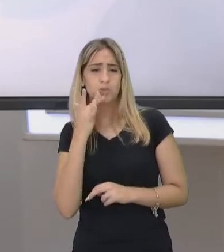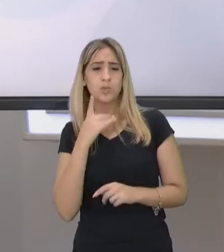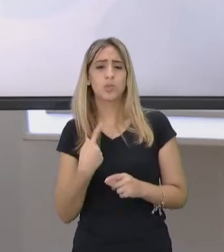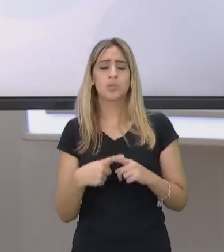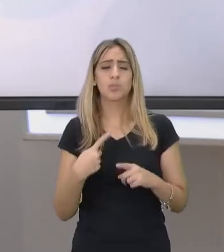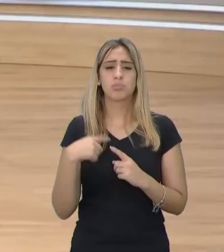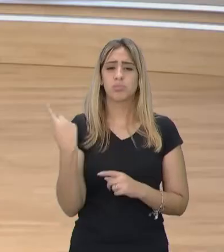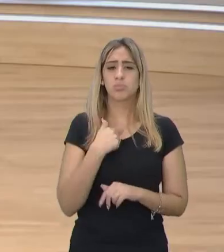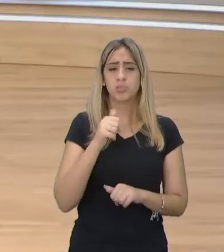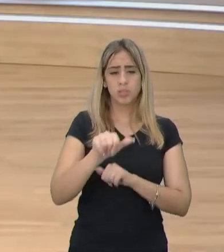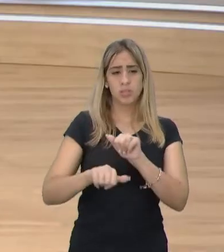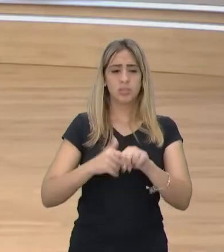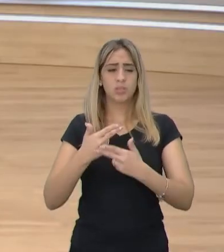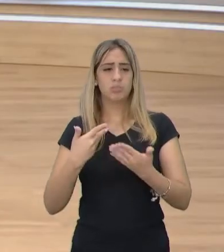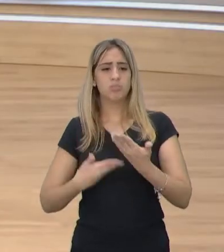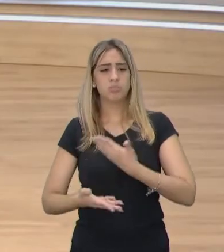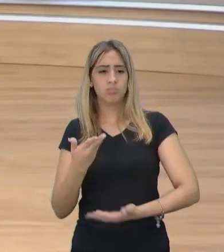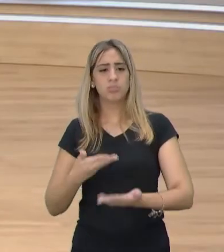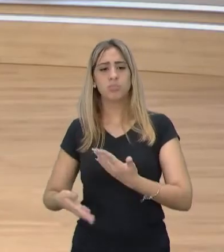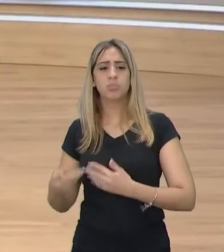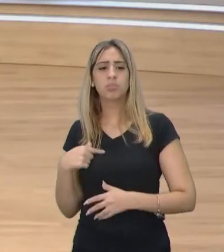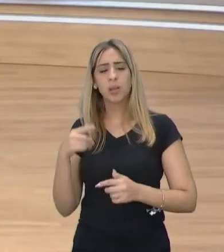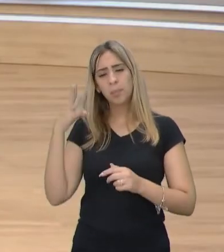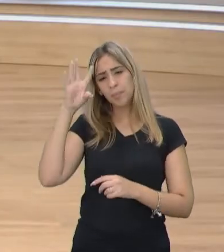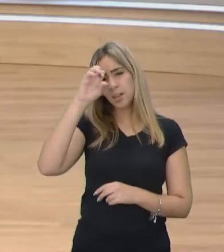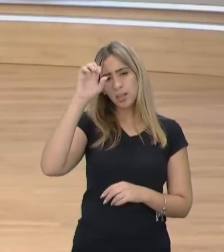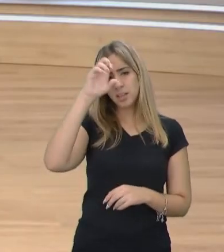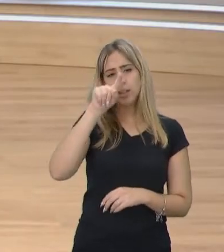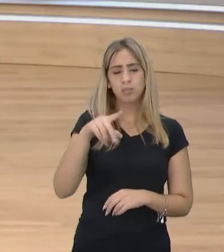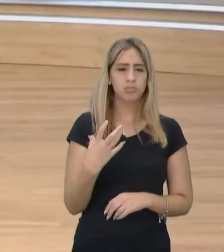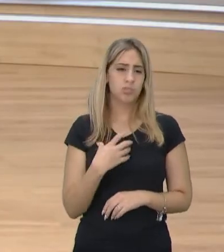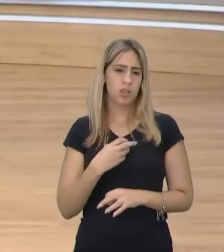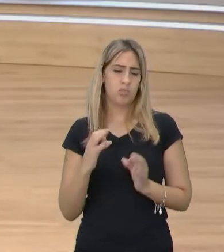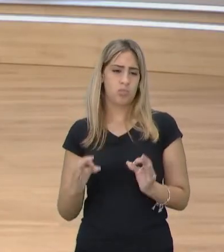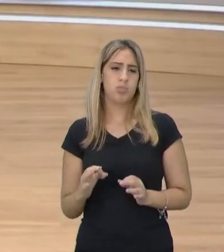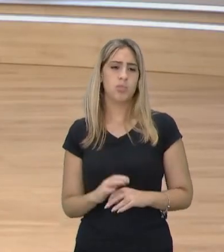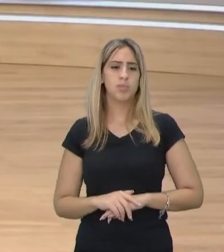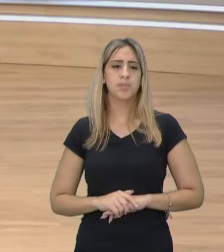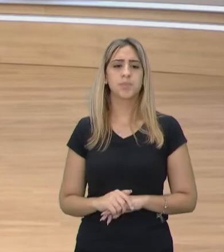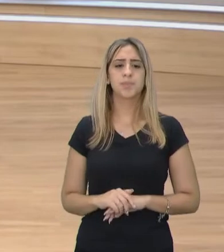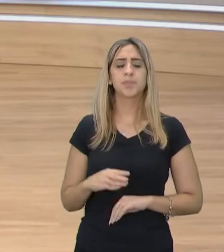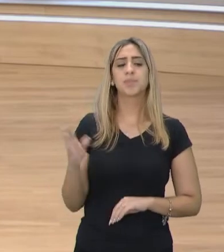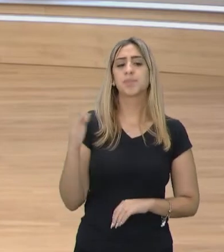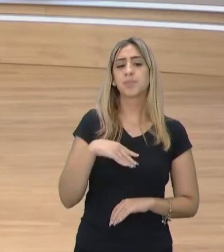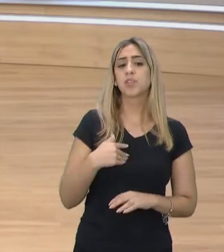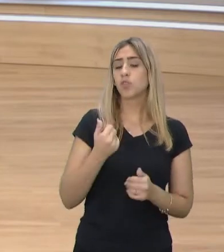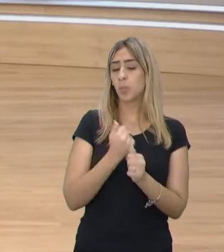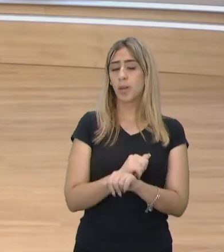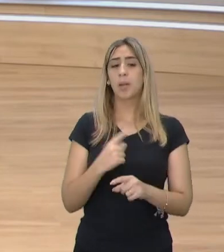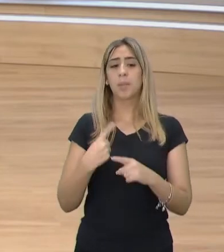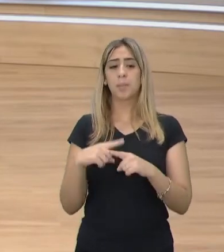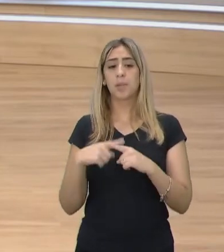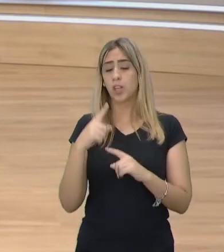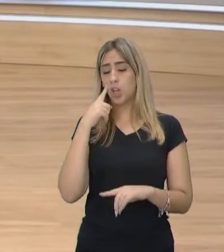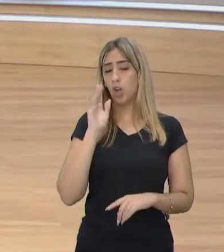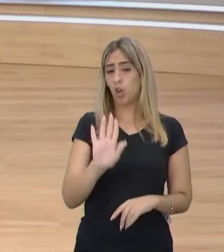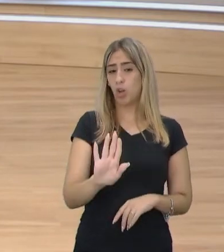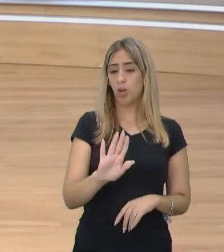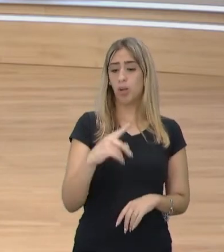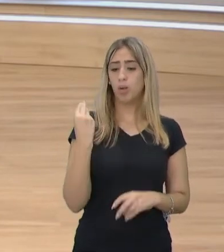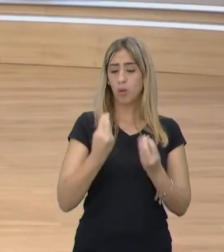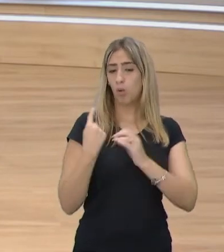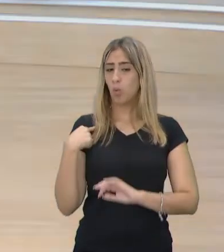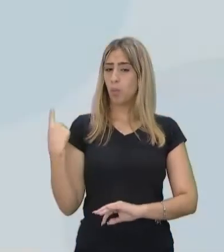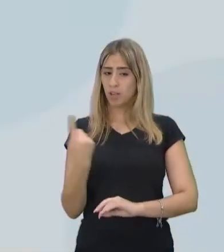Porque se torna uma coisa informal, a gente tá trocando ideia, tá aprendendo e é assim que funciona. Exato. Tá? E aí, Marol, vou parar por aqui, porque olha só, assim como